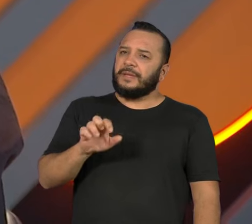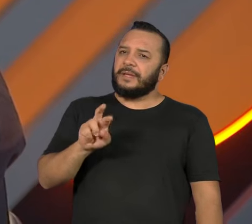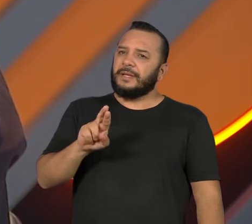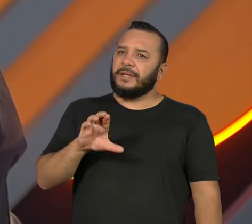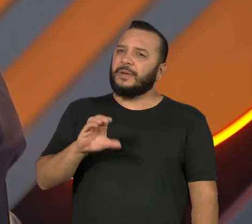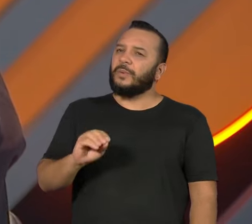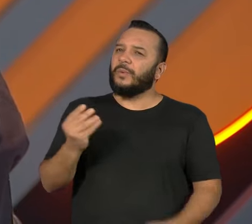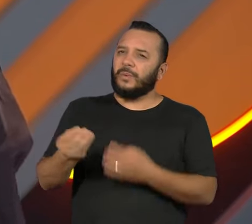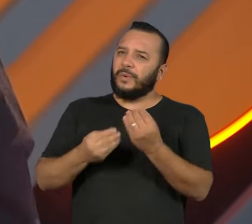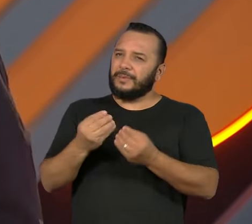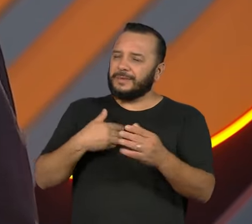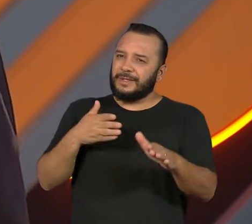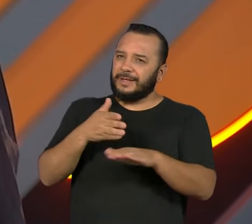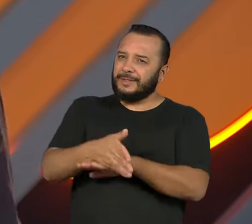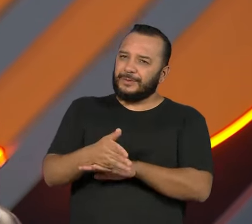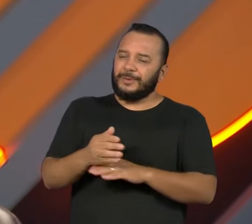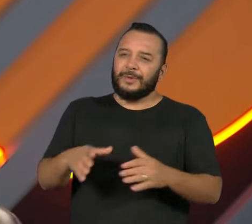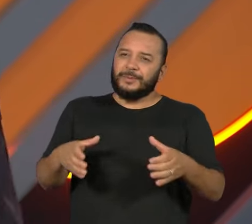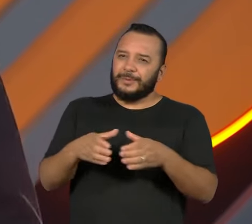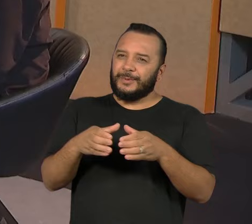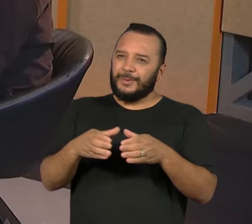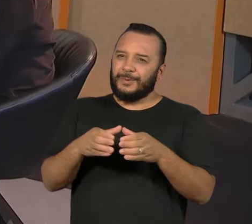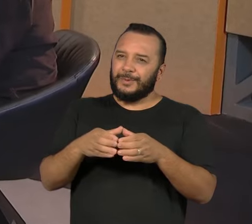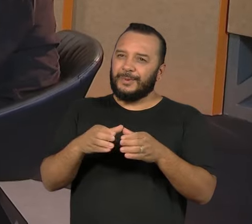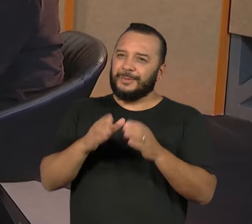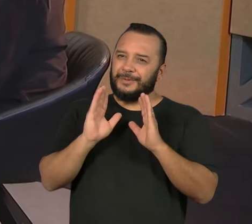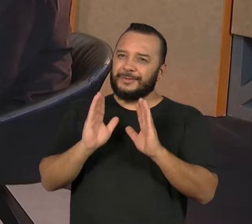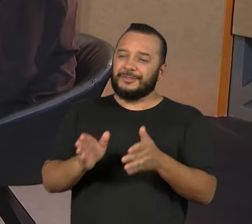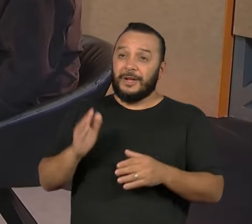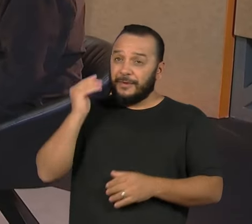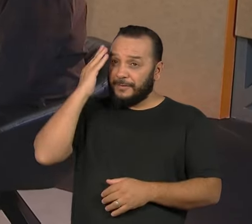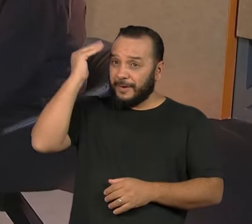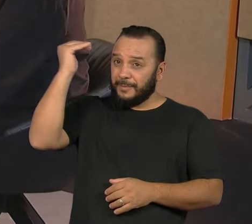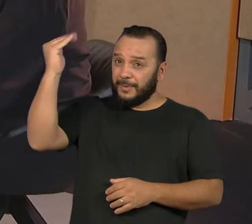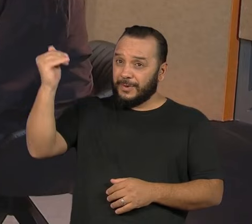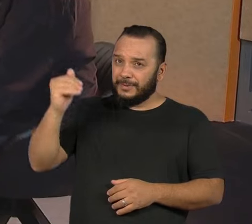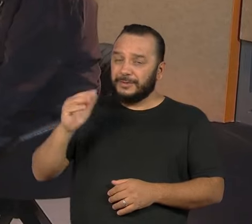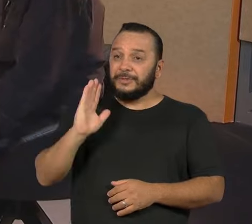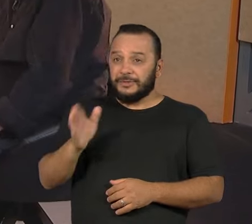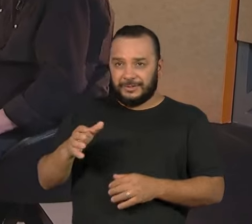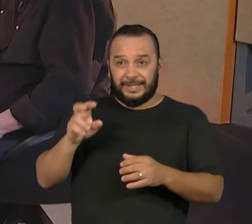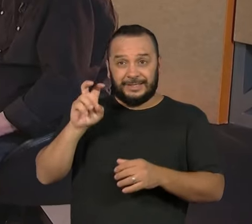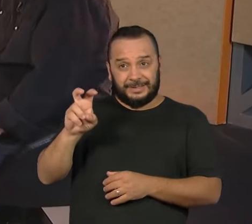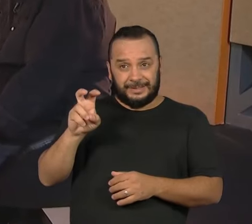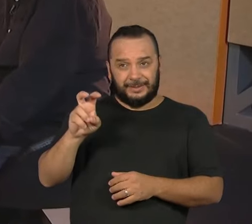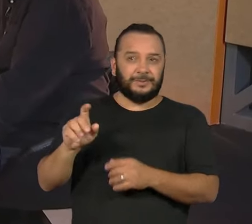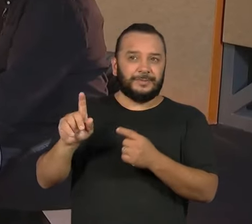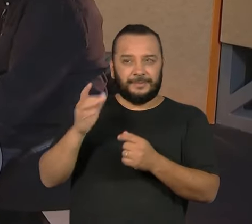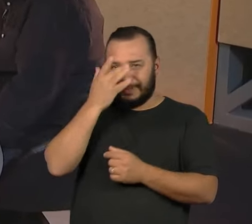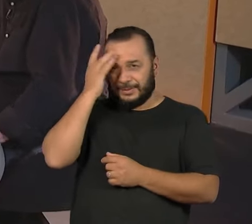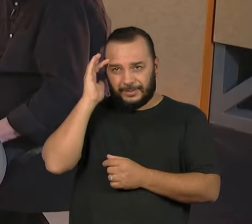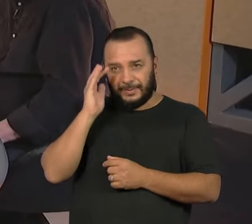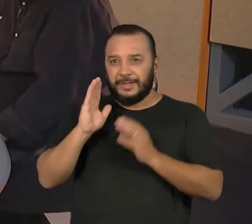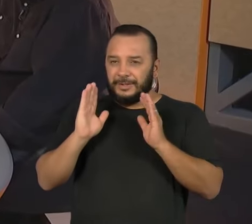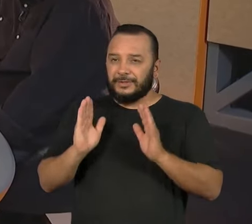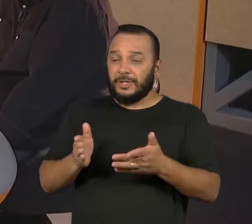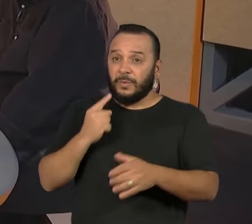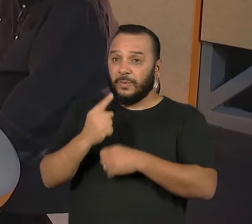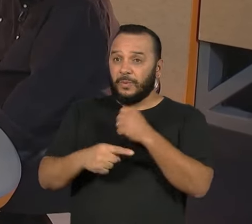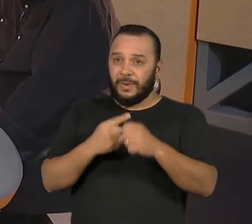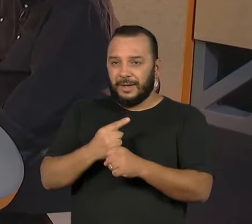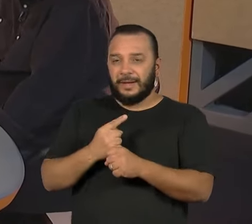entrada para aquele quarteto que acabou se tornando famoso, né? O Quinteto Jô Soares. Um ano depois